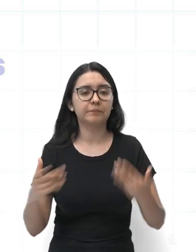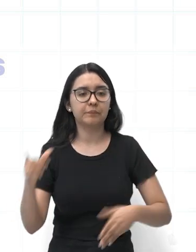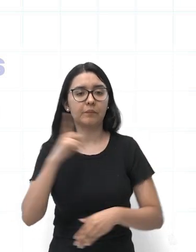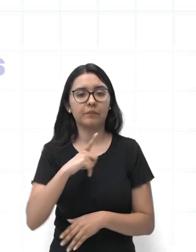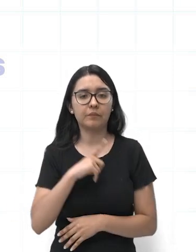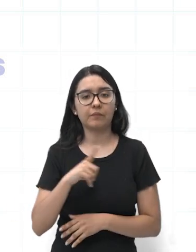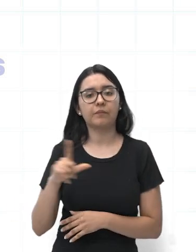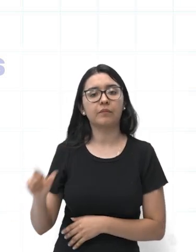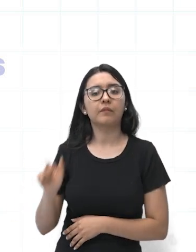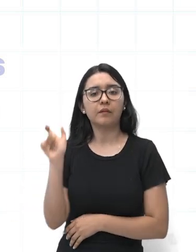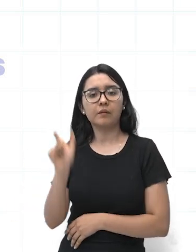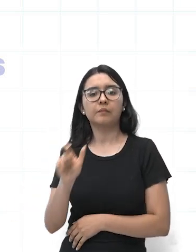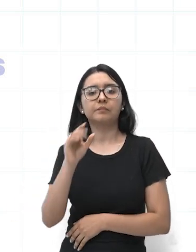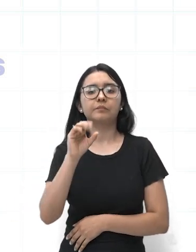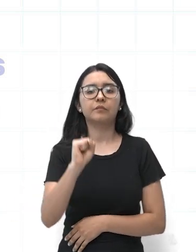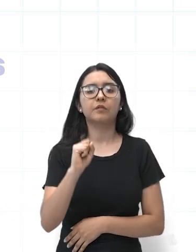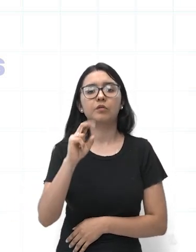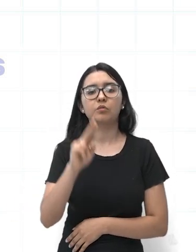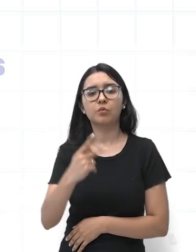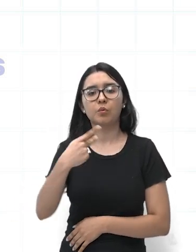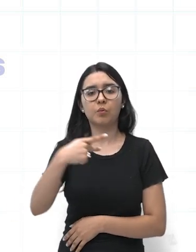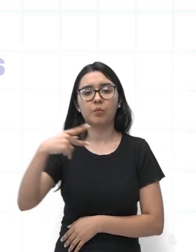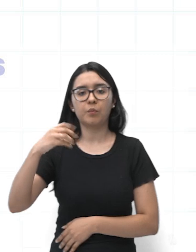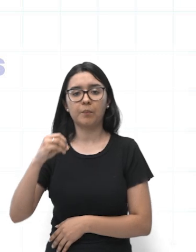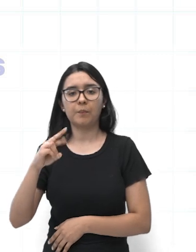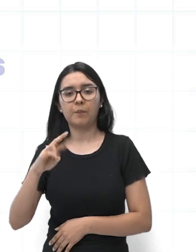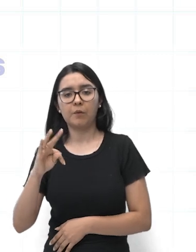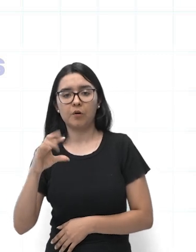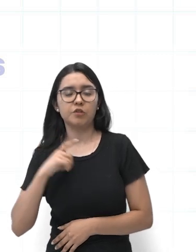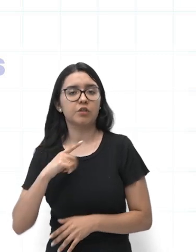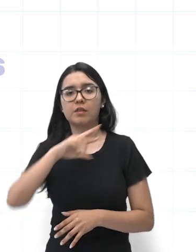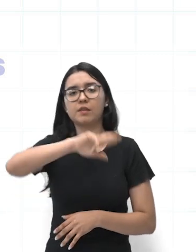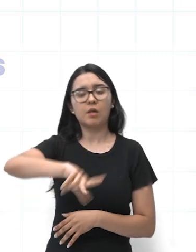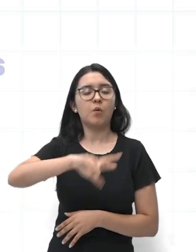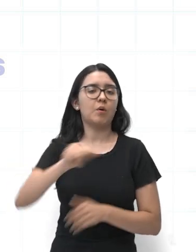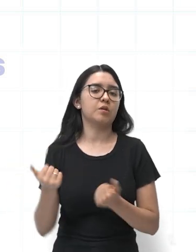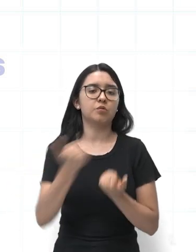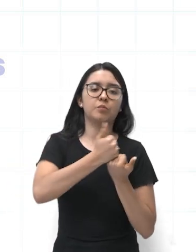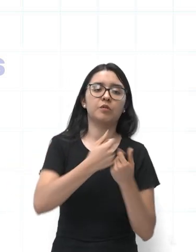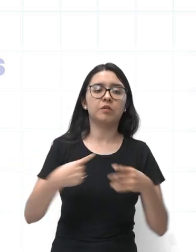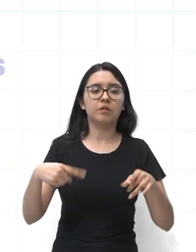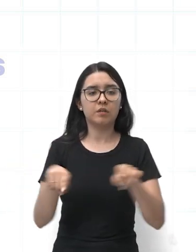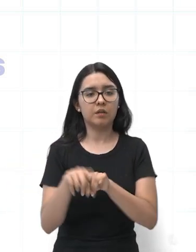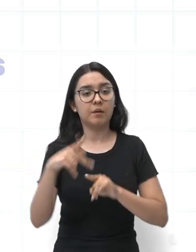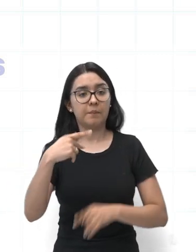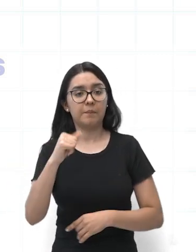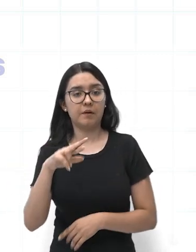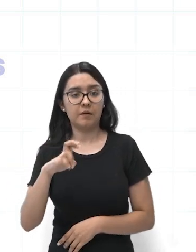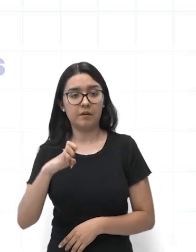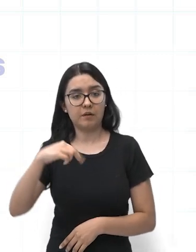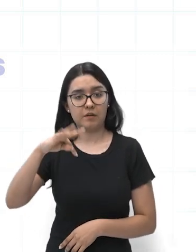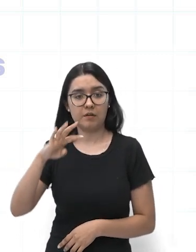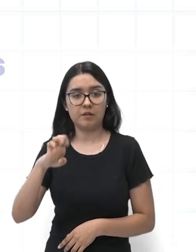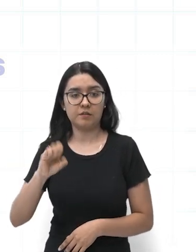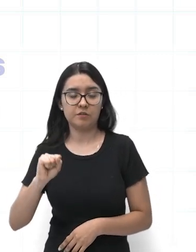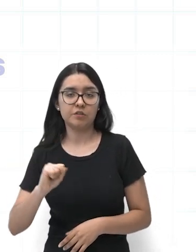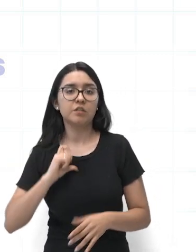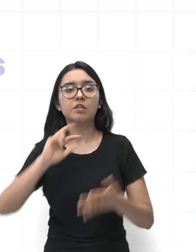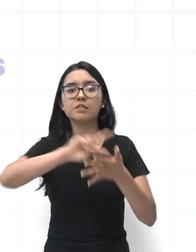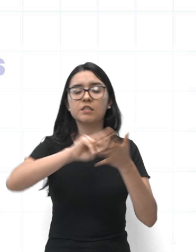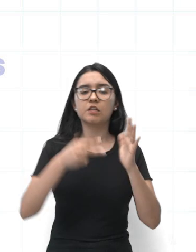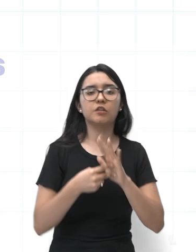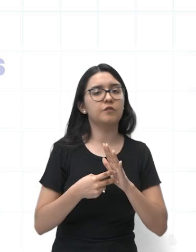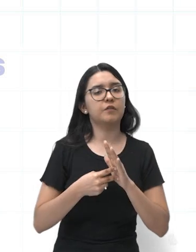segunda linha, não é suporte, tá certo? E tem parents ali, que não são